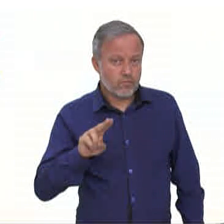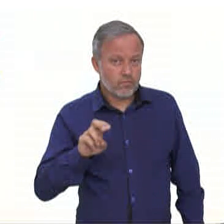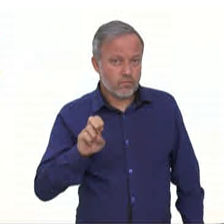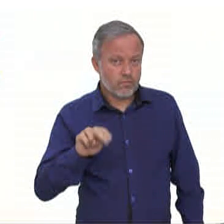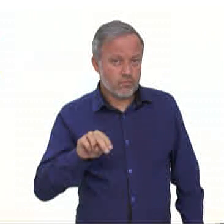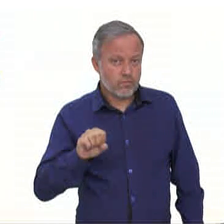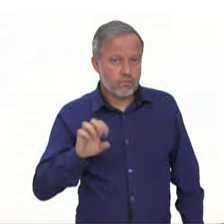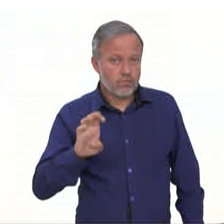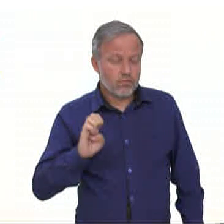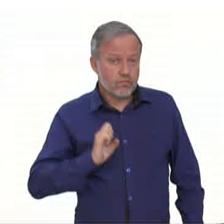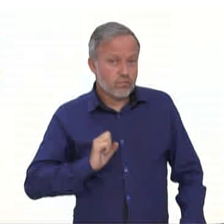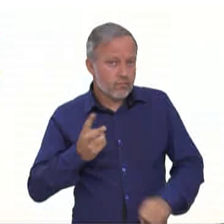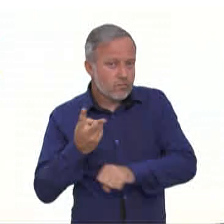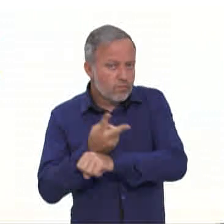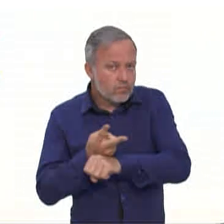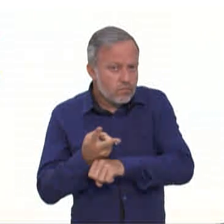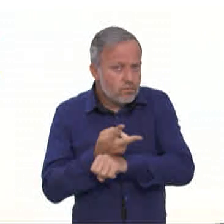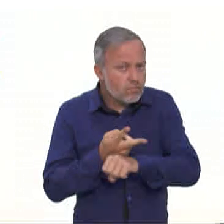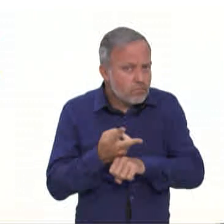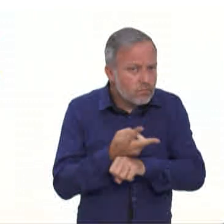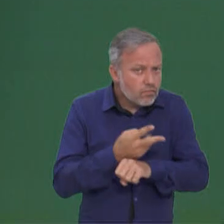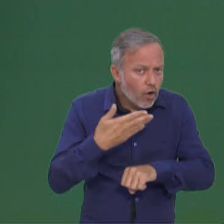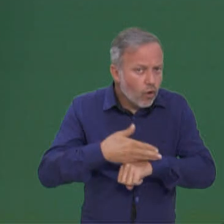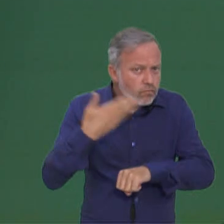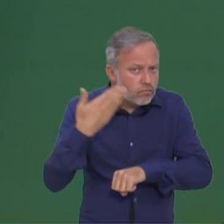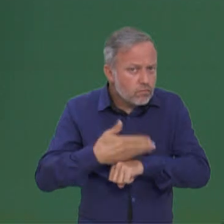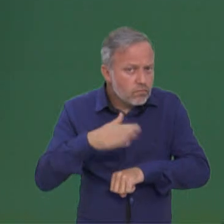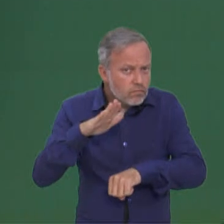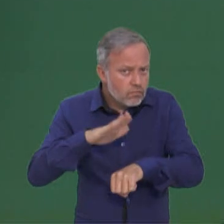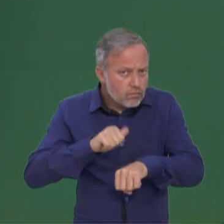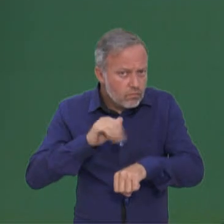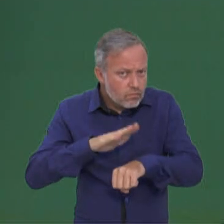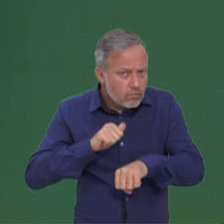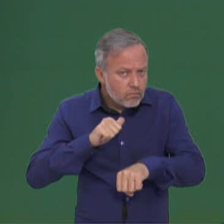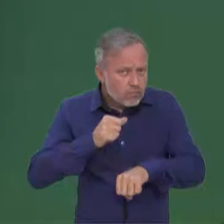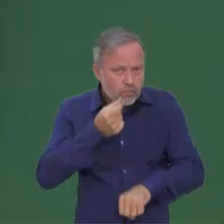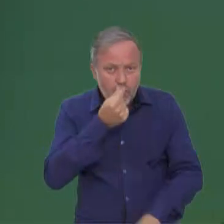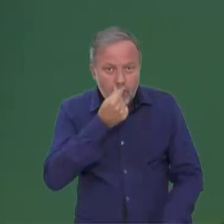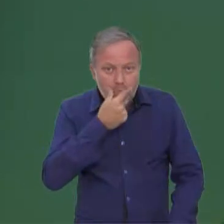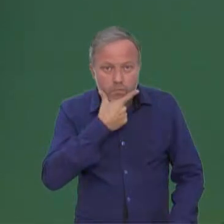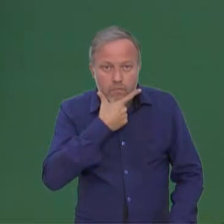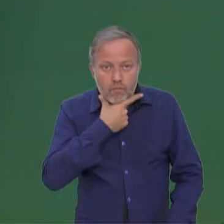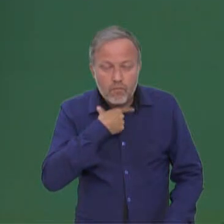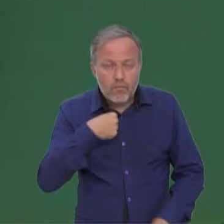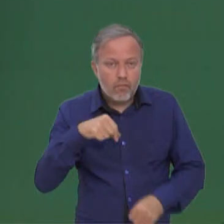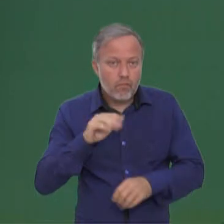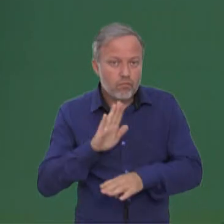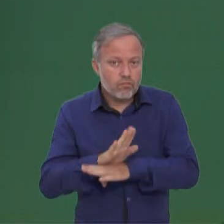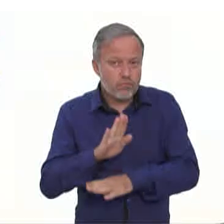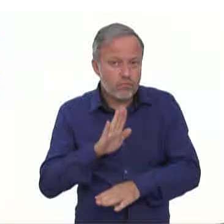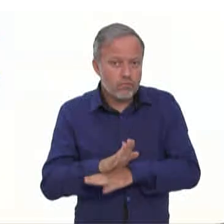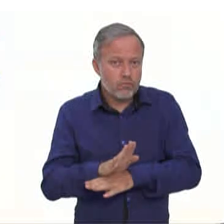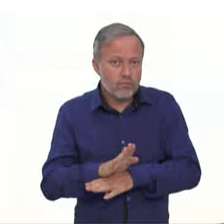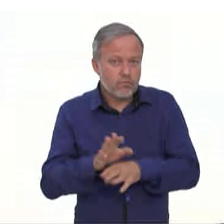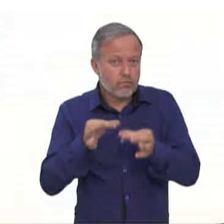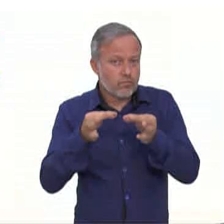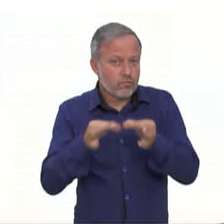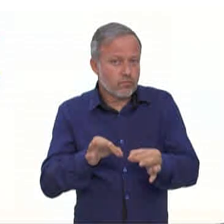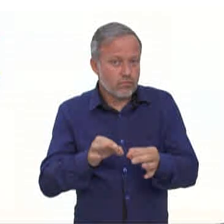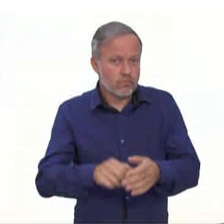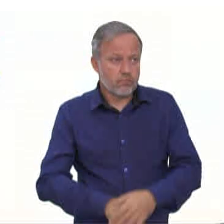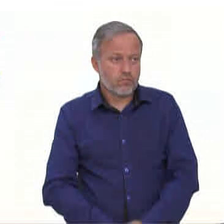procurava novos talentos e acolheu Machado de Assis como colaborador efetivo.